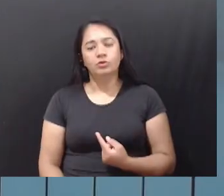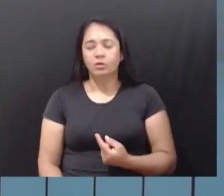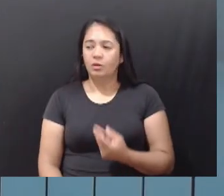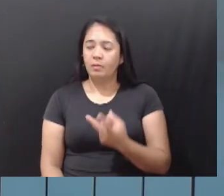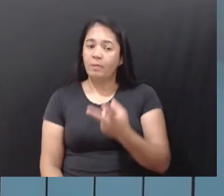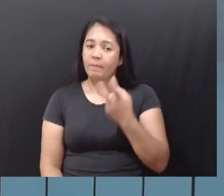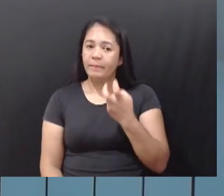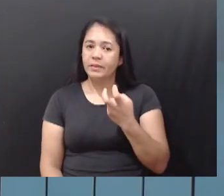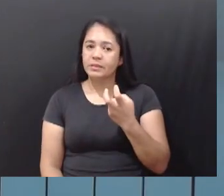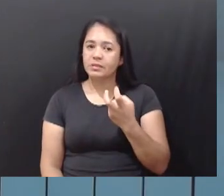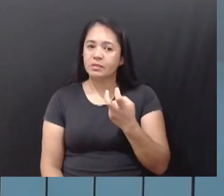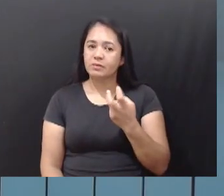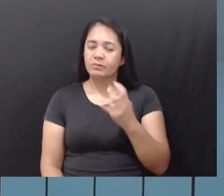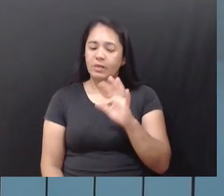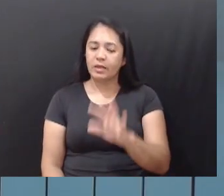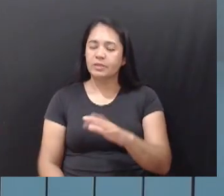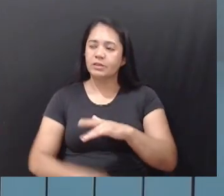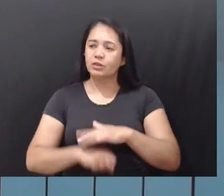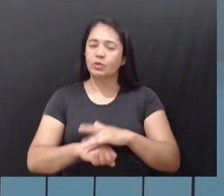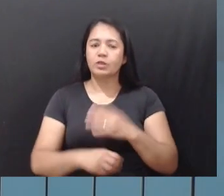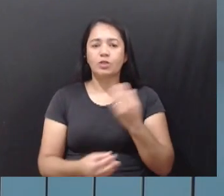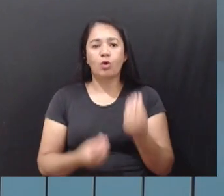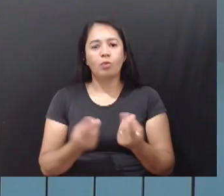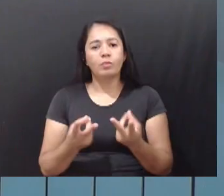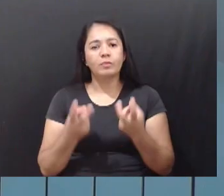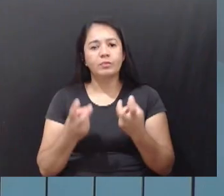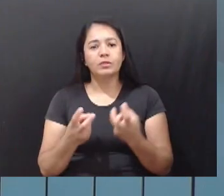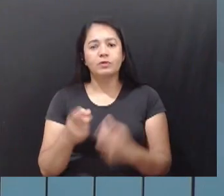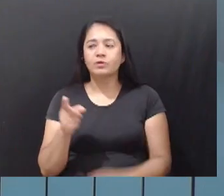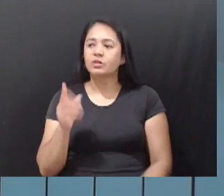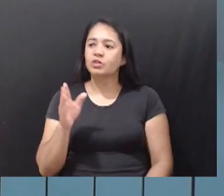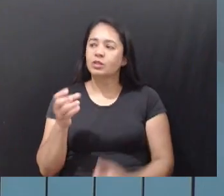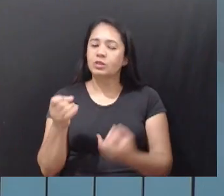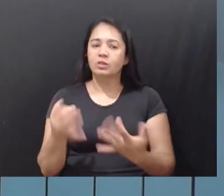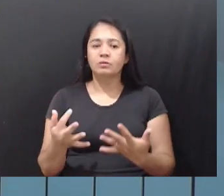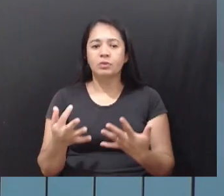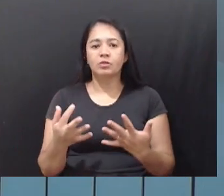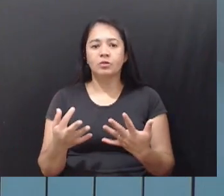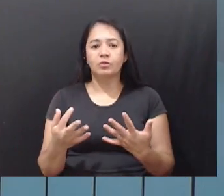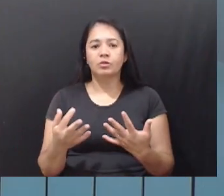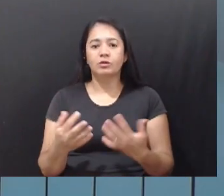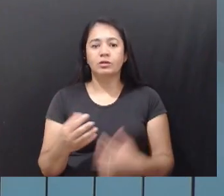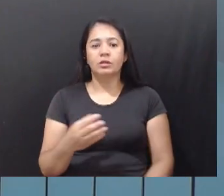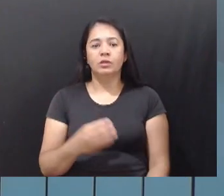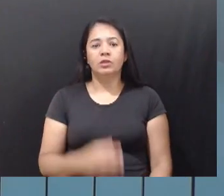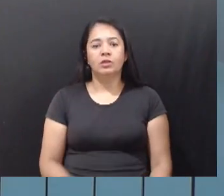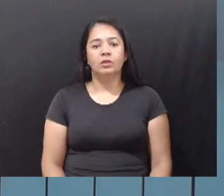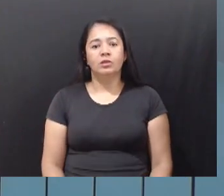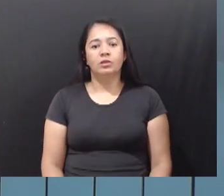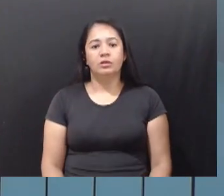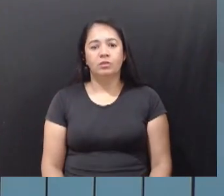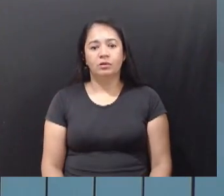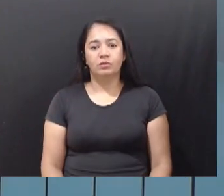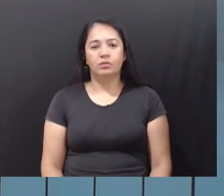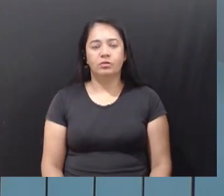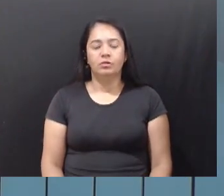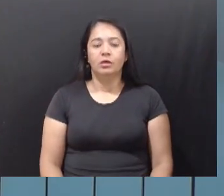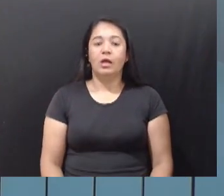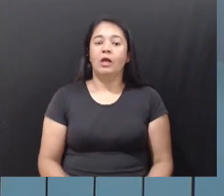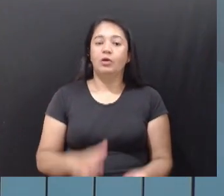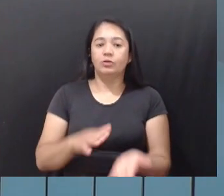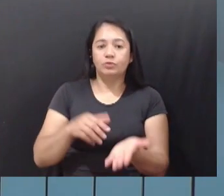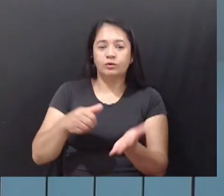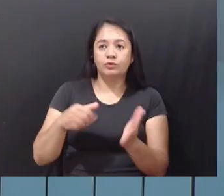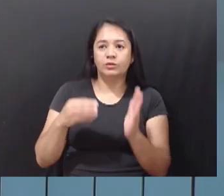Doutor Ciro, como a gente identifica, então, essa doença, né? O senhor disse em relação ao teste,